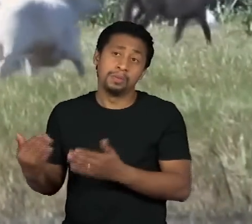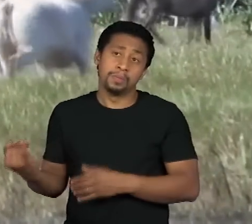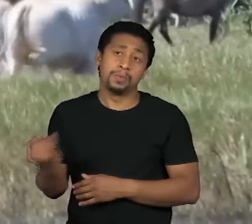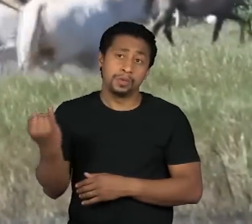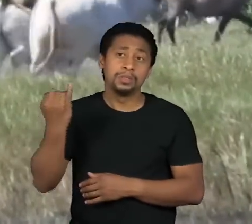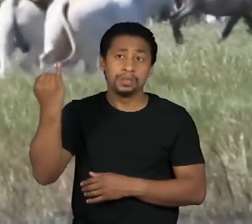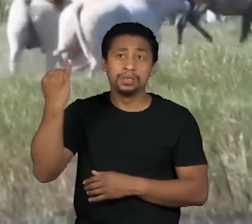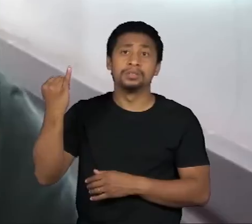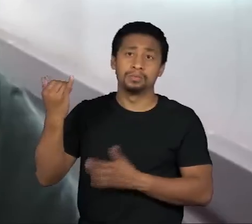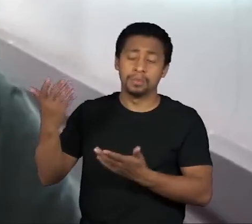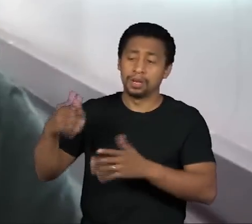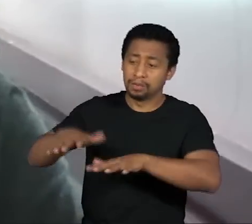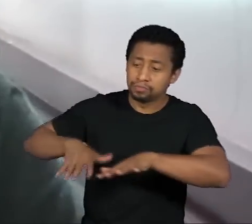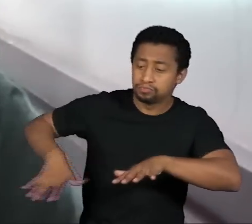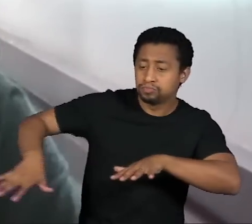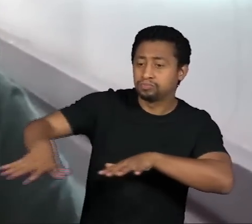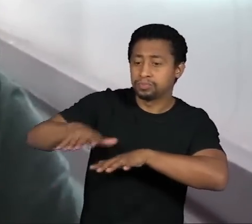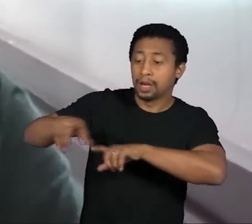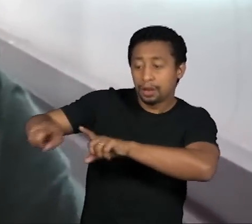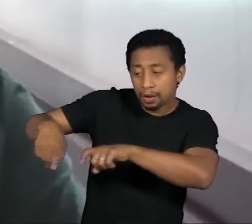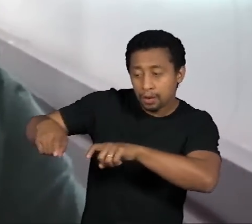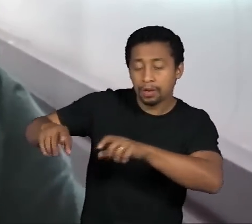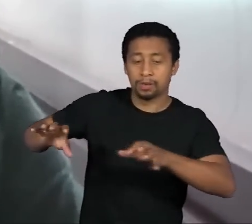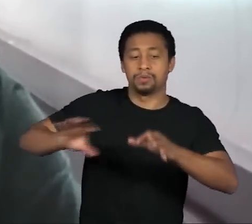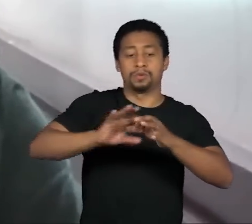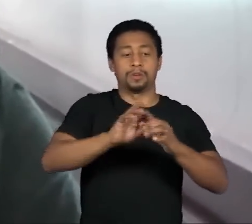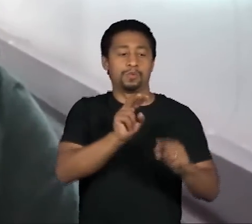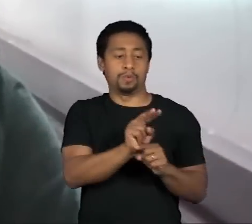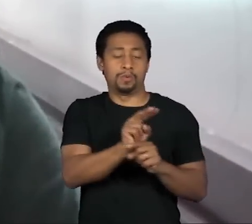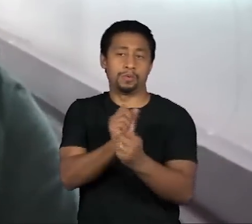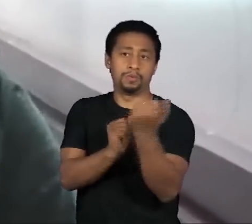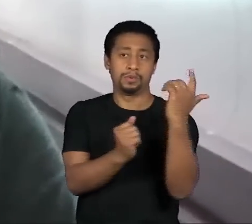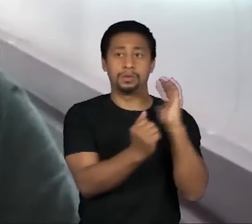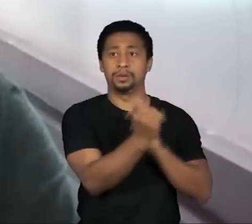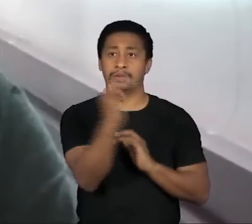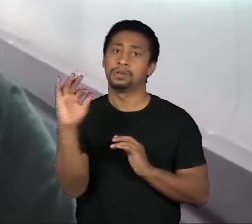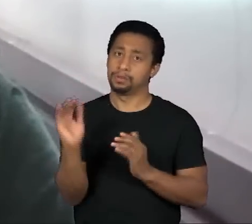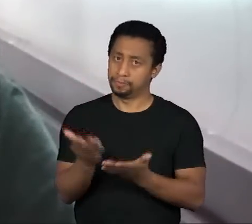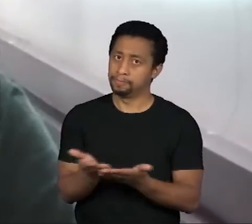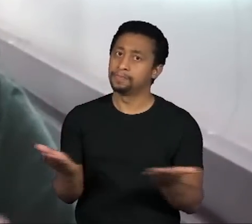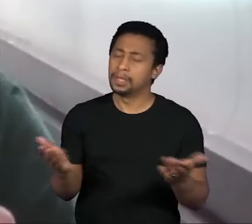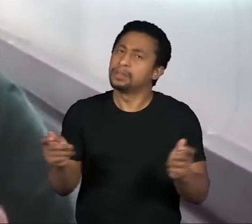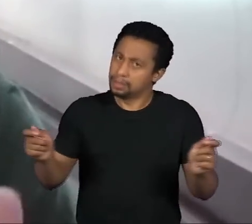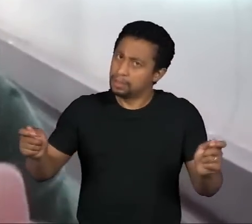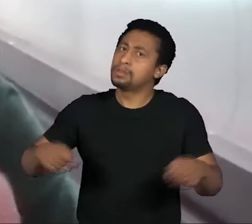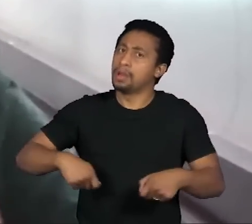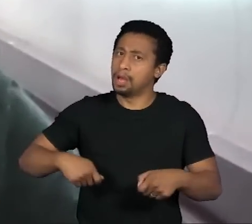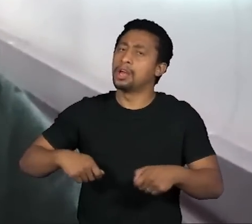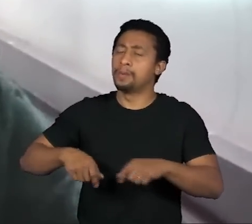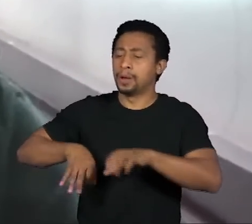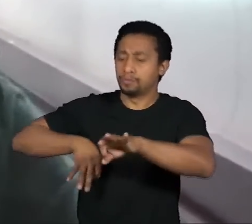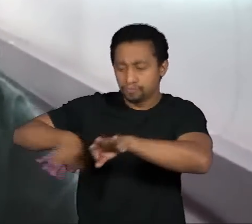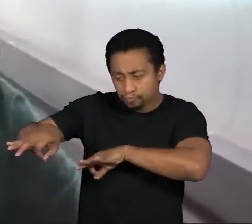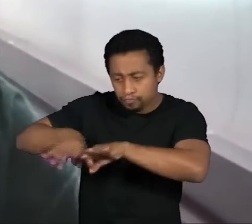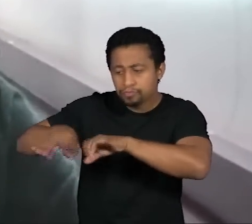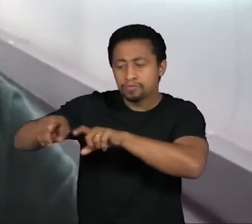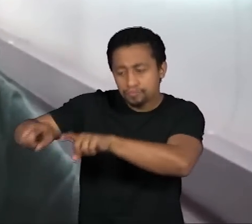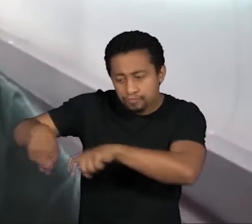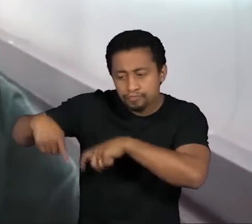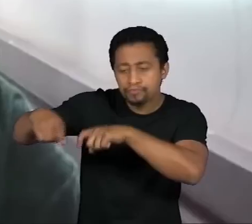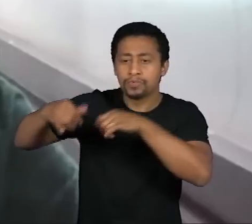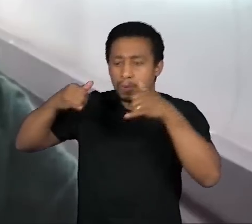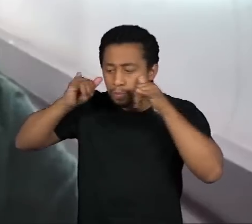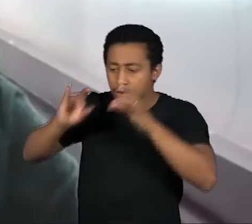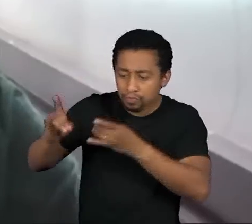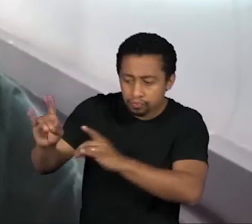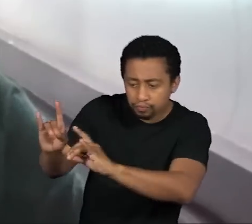retenção de sedimentos. Existe a possibilidade de se produzir de forma sustentável e reduzindo o impacto no Pantanal e para